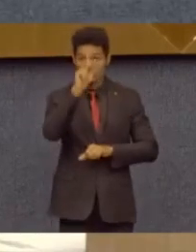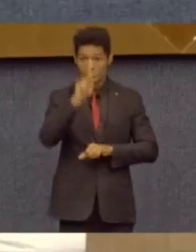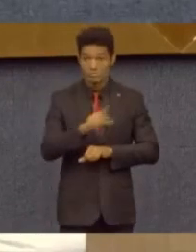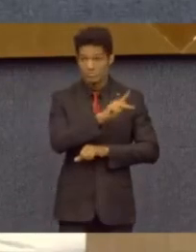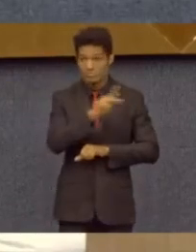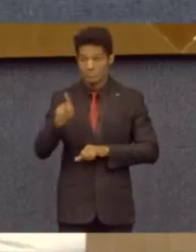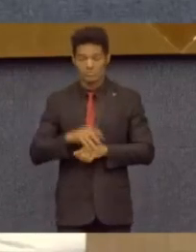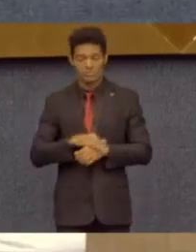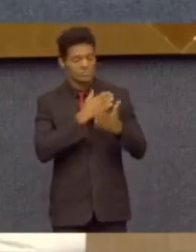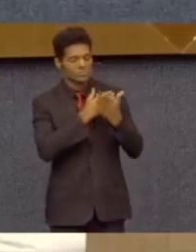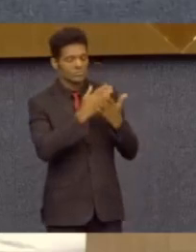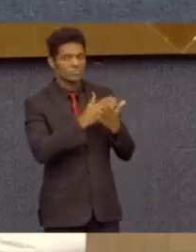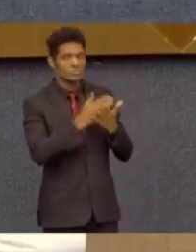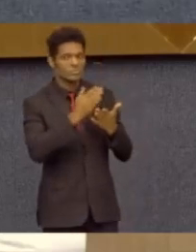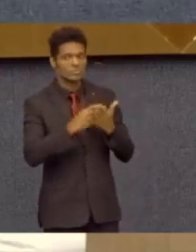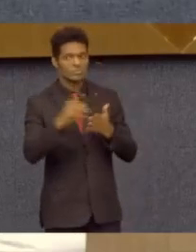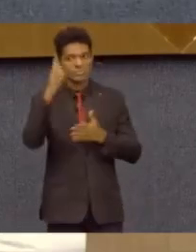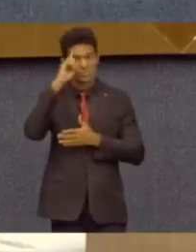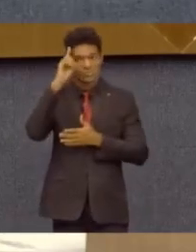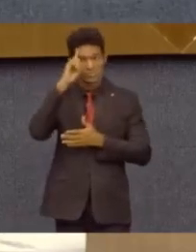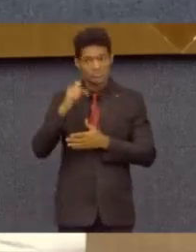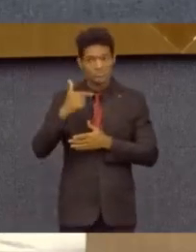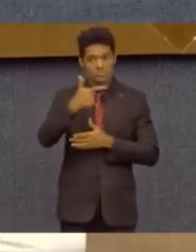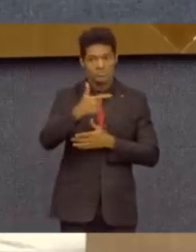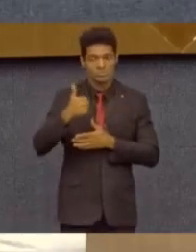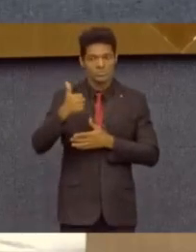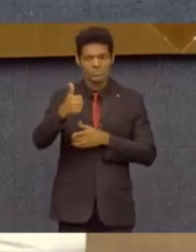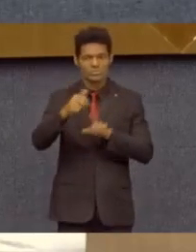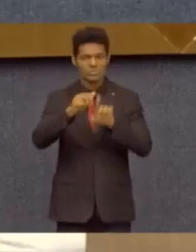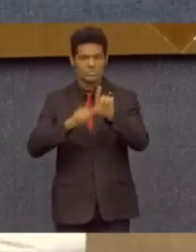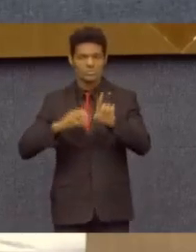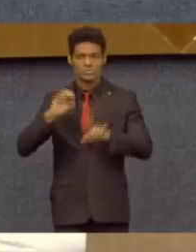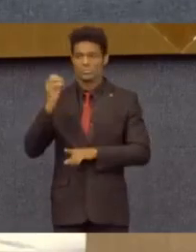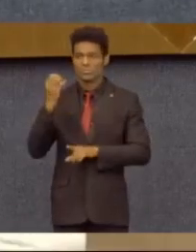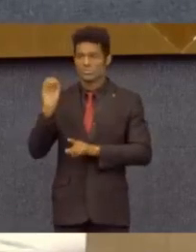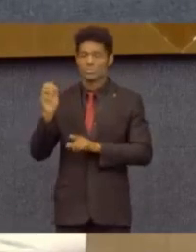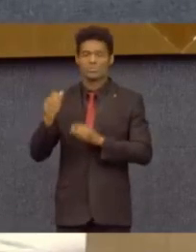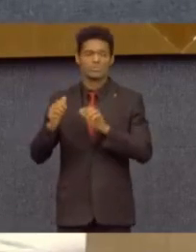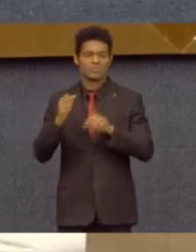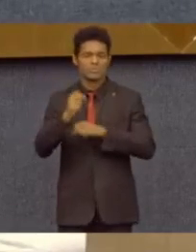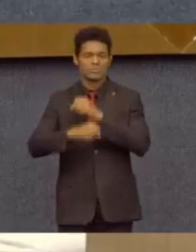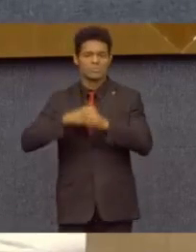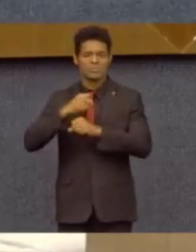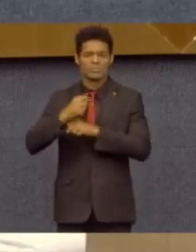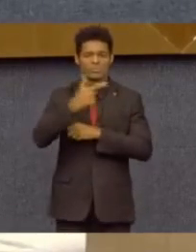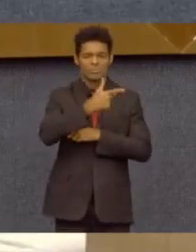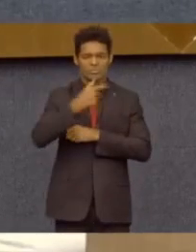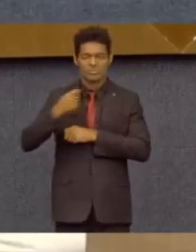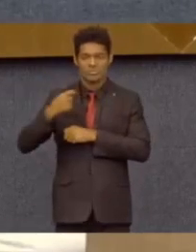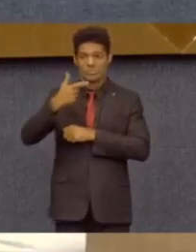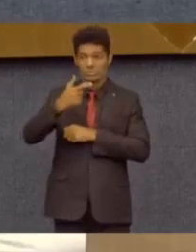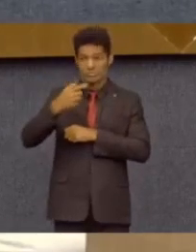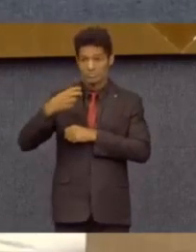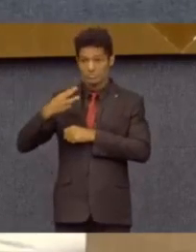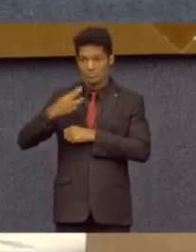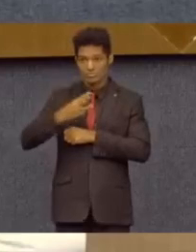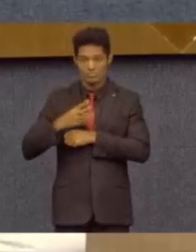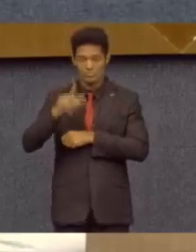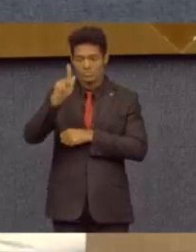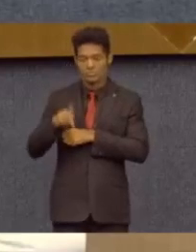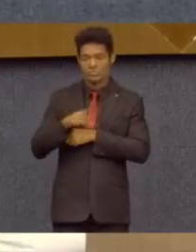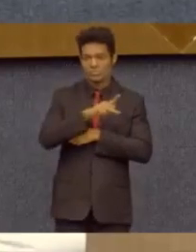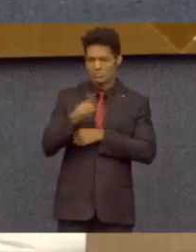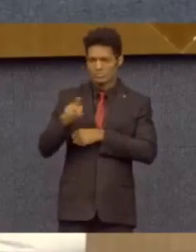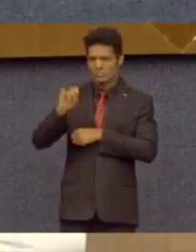Desde 21 de outubro de 2023, Padre Jefferson tem desempenhado a função de pároco na